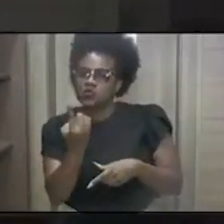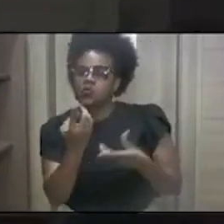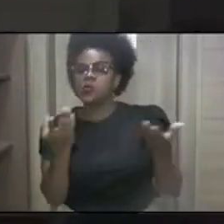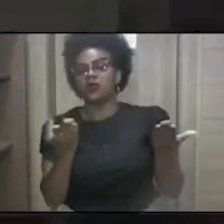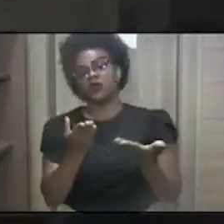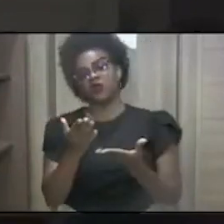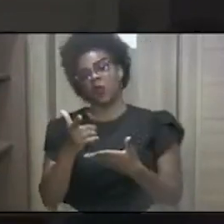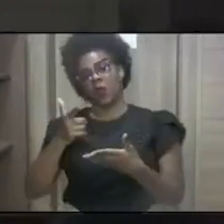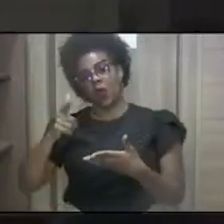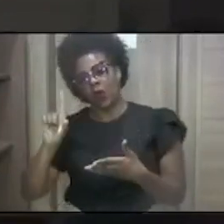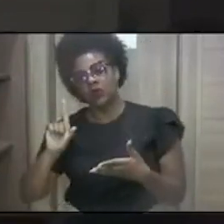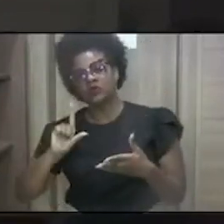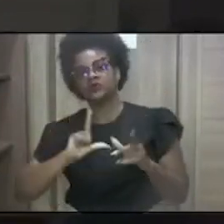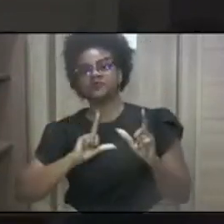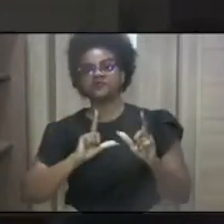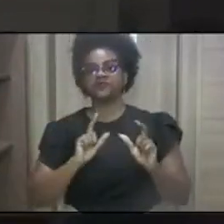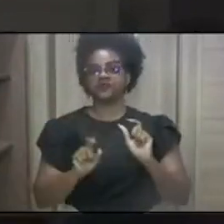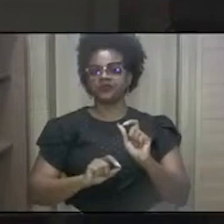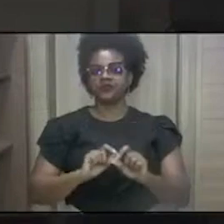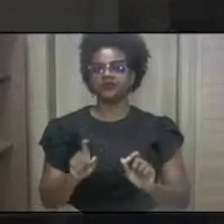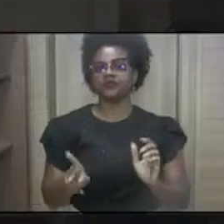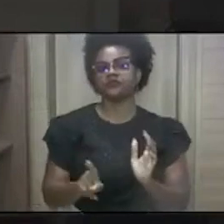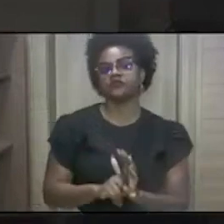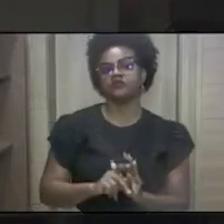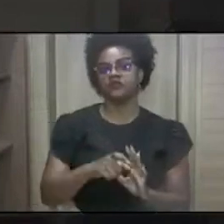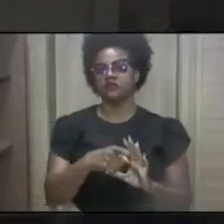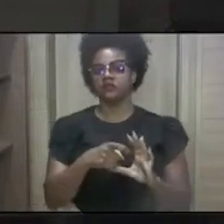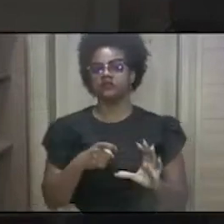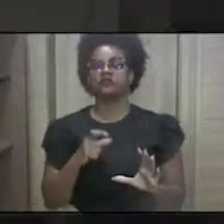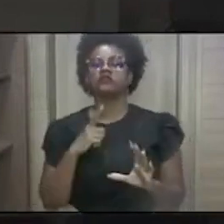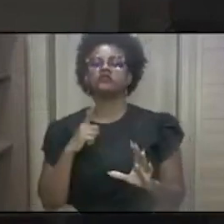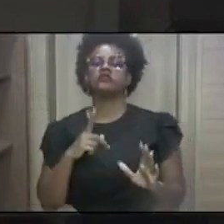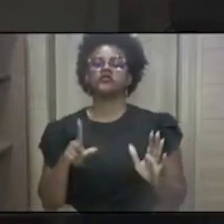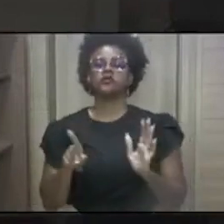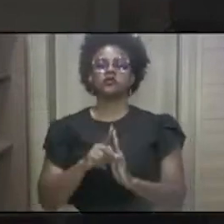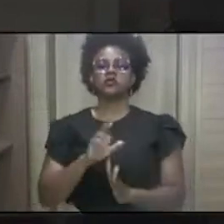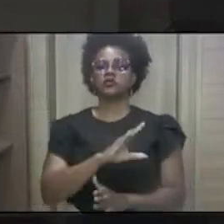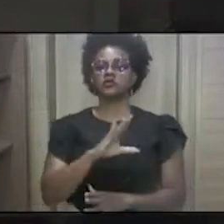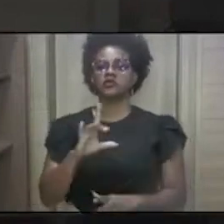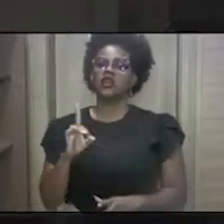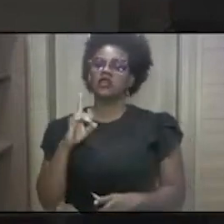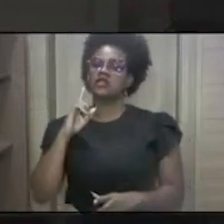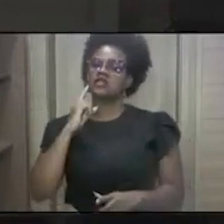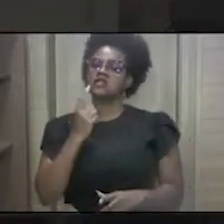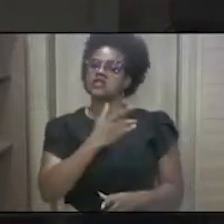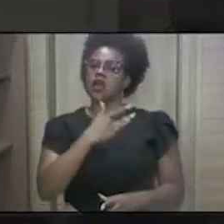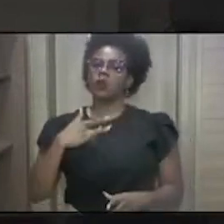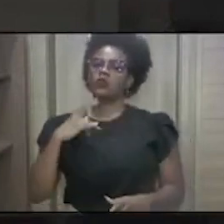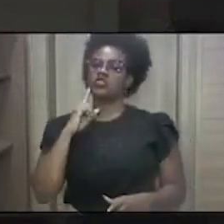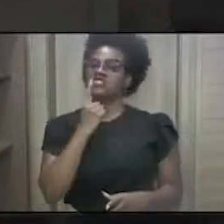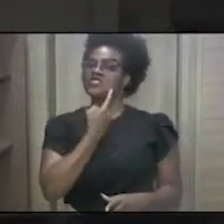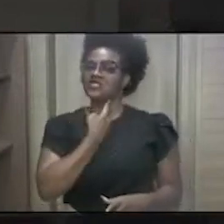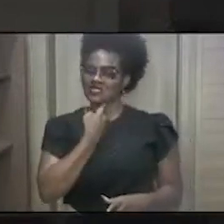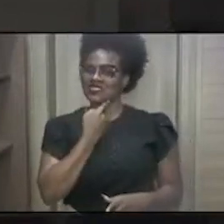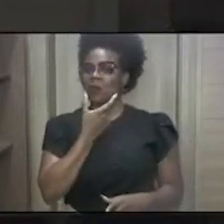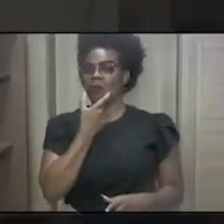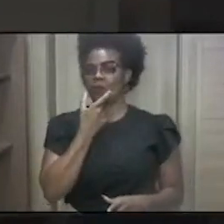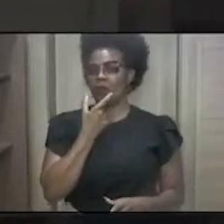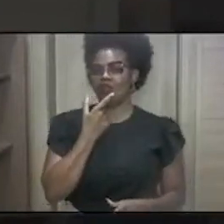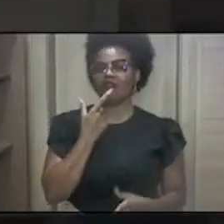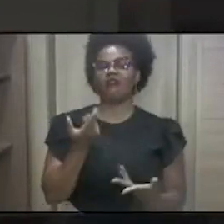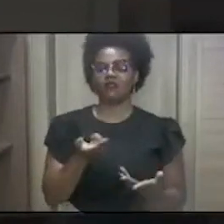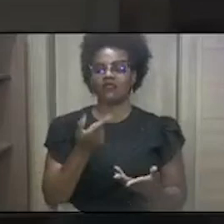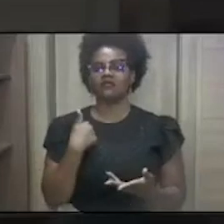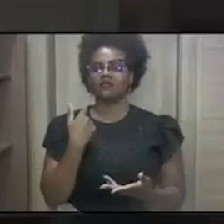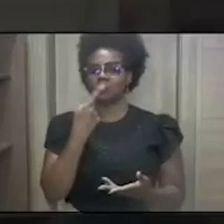de cooperação que é derivado do eixo coordenado por ela, que é o da saúde bucal. Então, eu queria passar